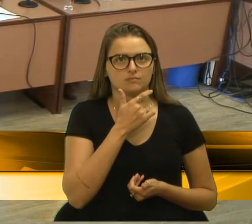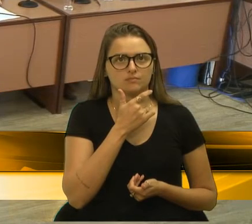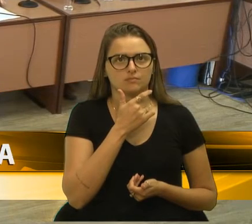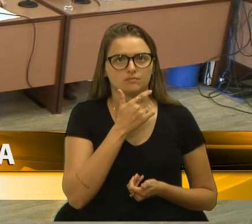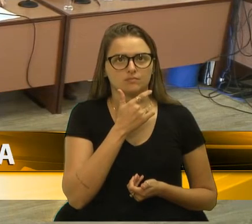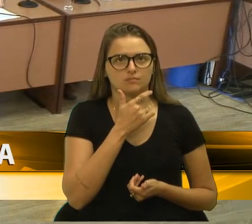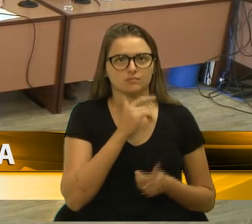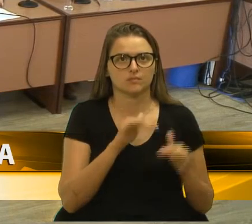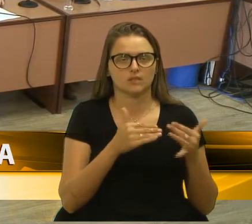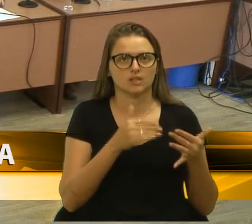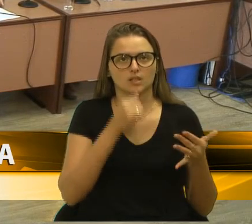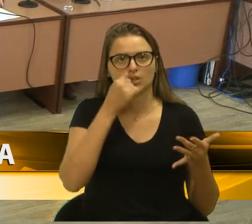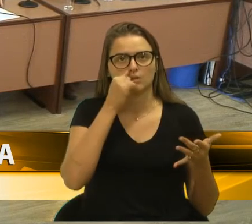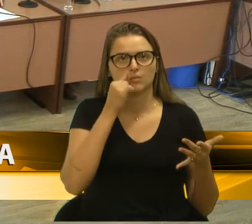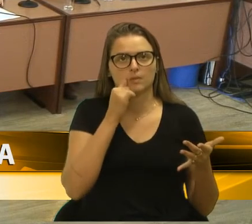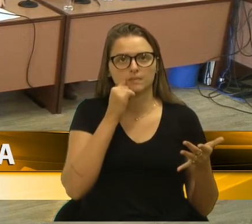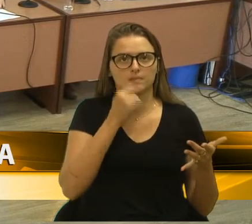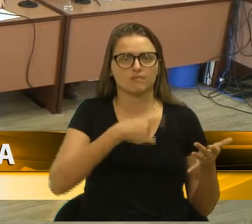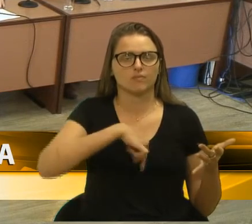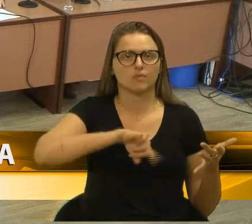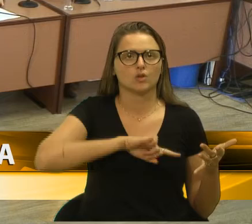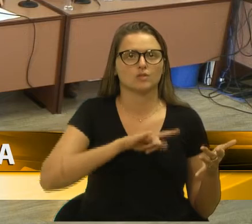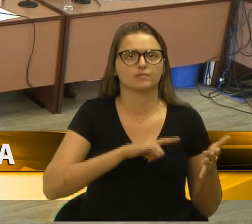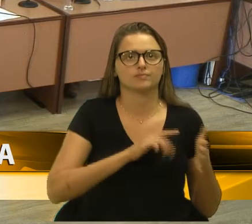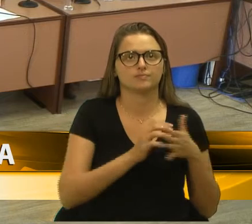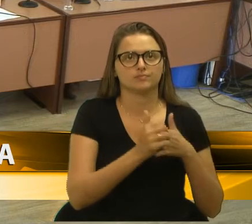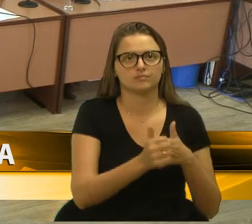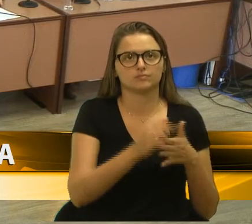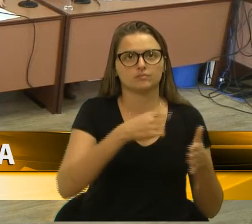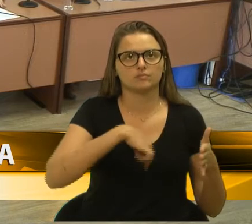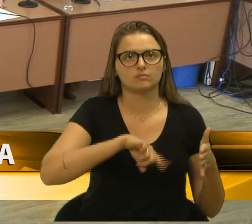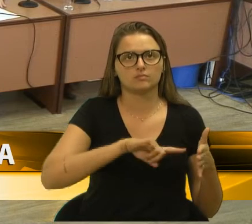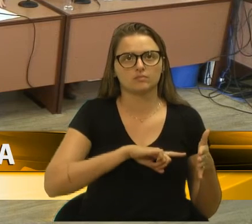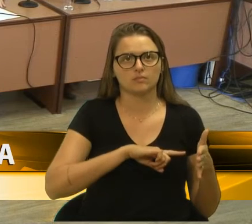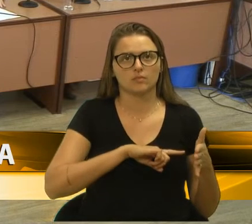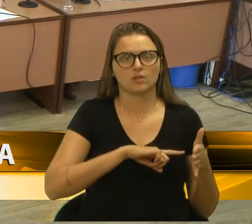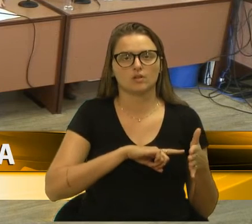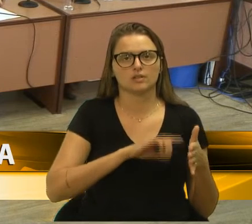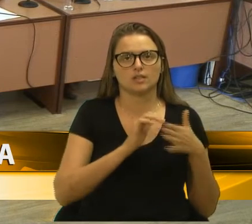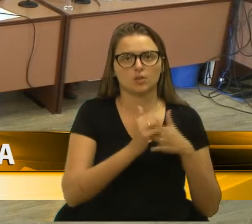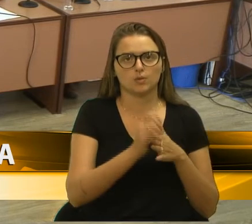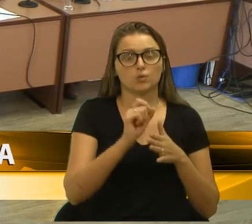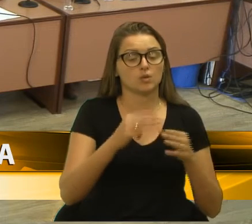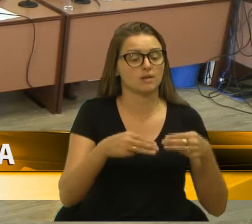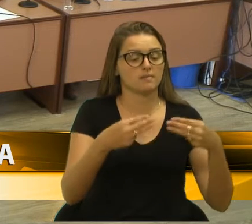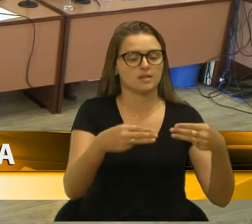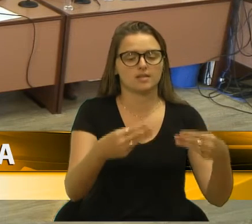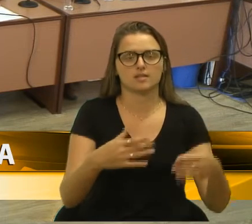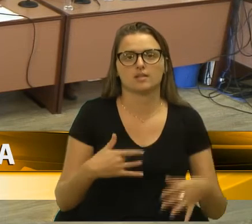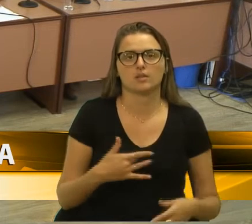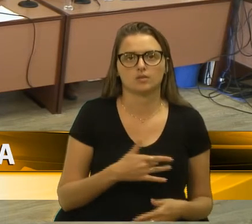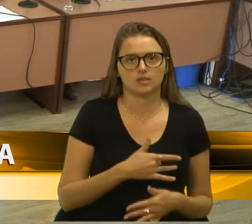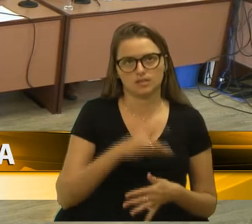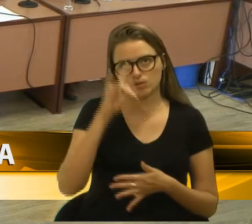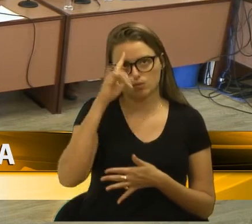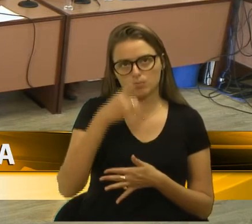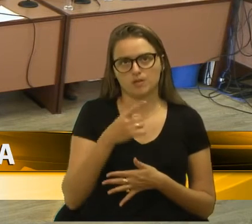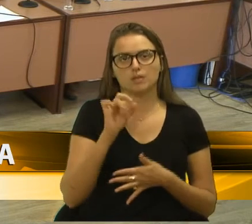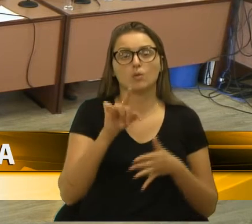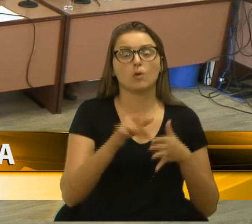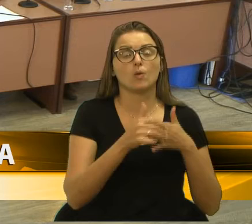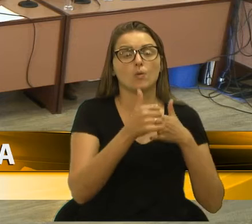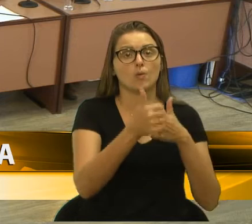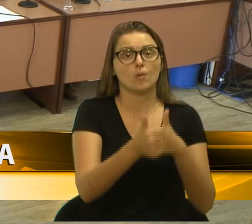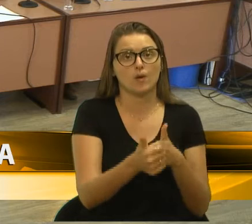Então, Paula, a gente tem a orientação, a gente segue a orientação do próprio Ministério da Saúde, tá? Qual é a orientação do Ministério